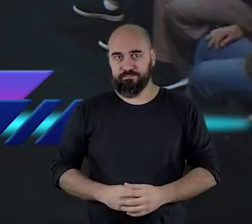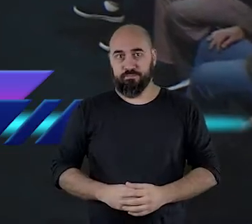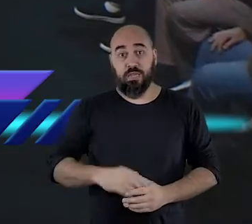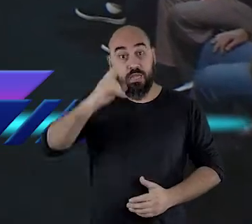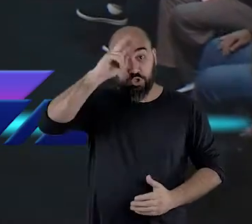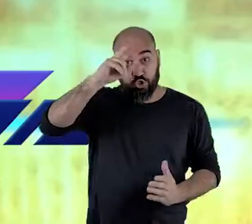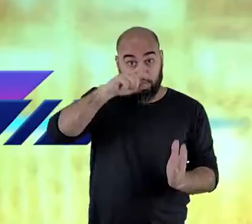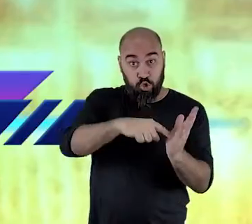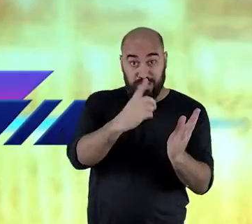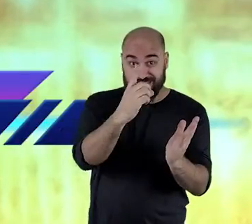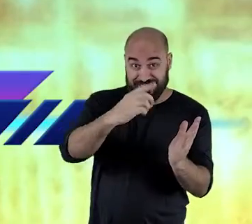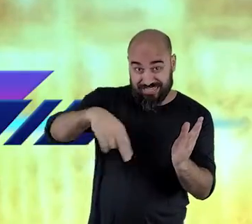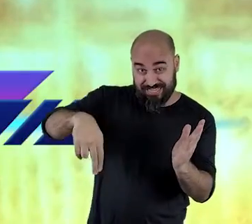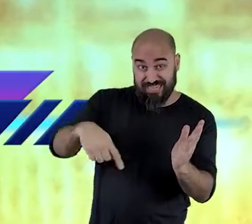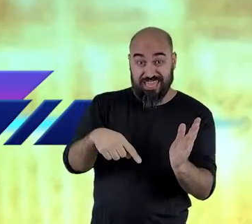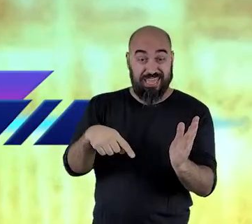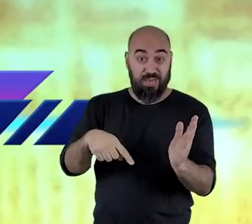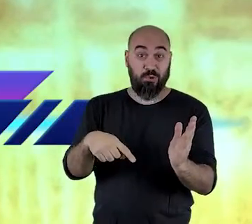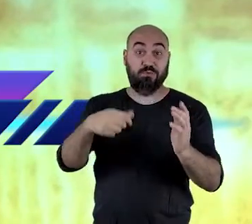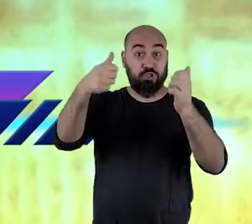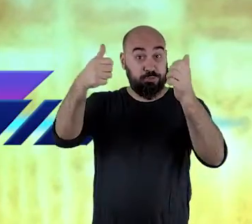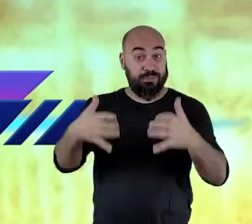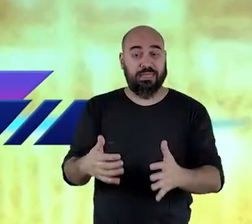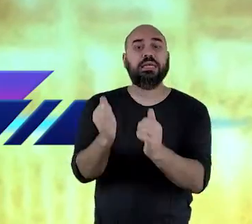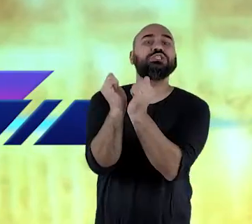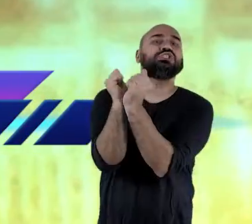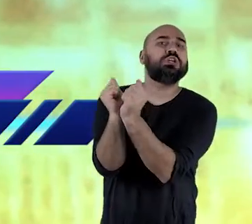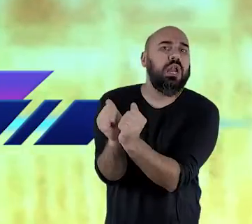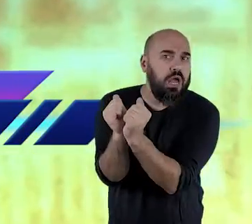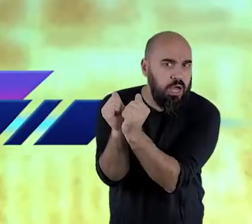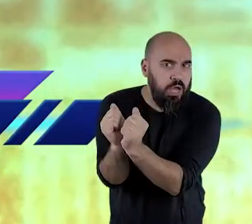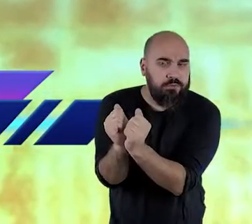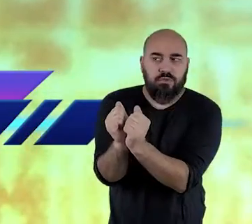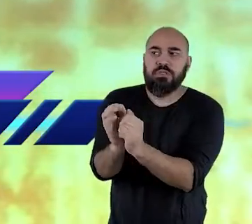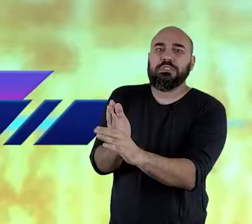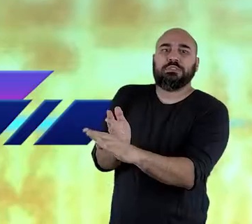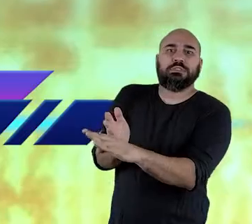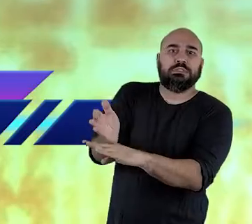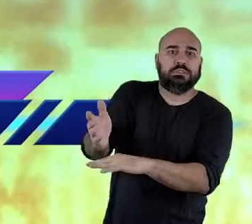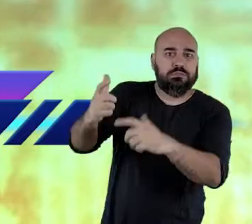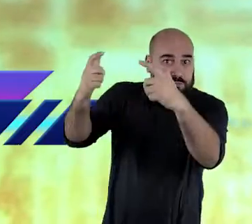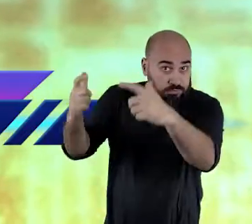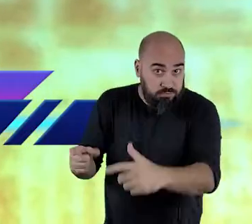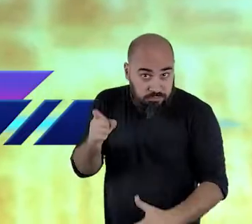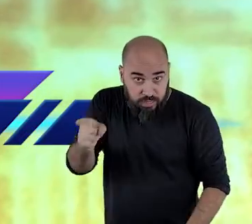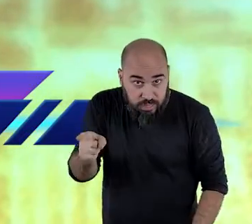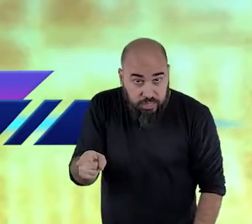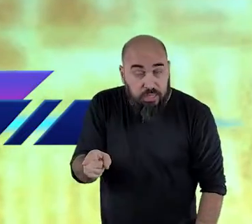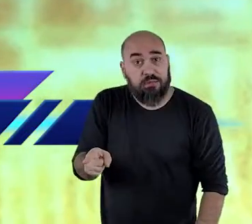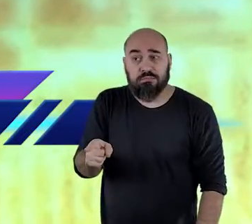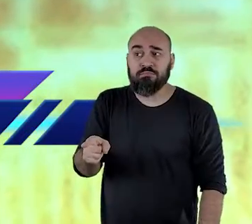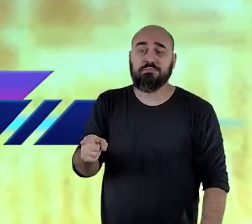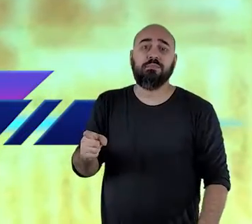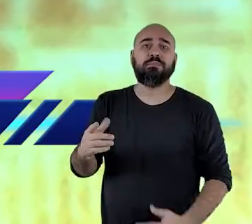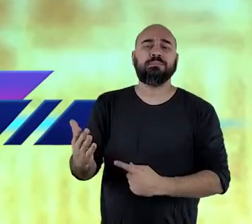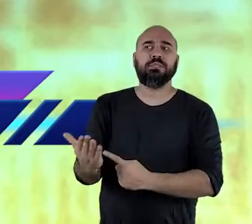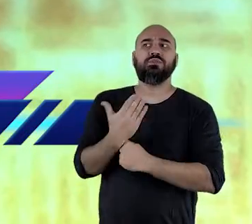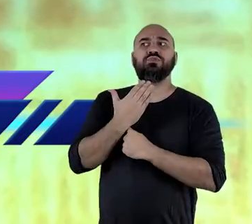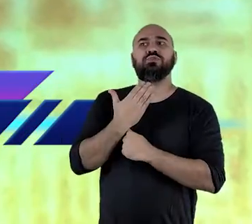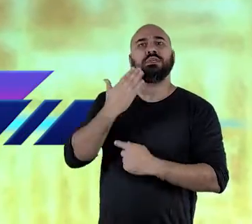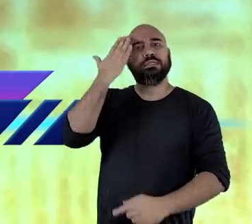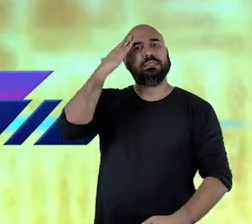como um escravo em uma terra pagã, pode significar muito mais do que nós